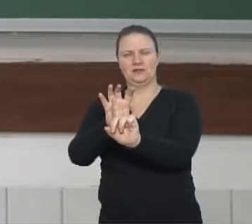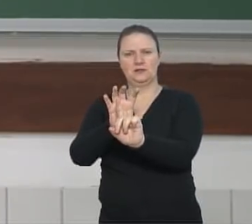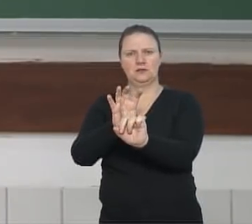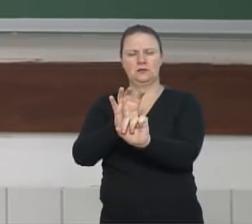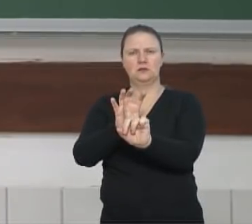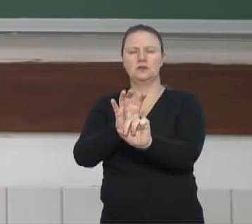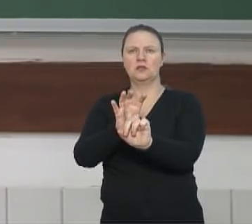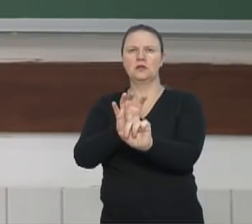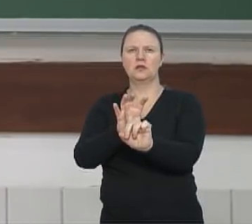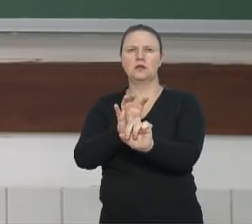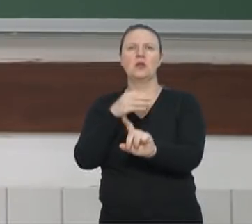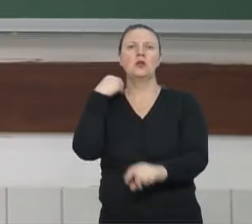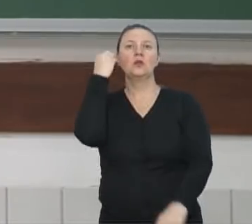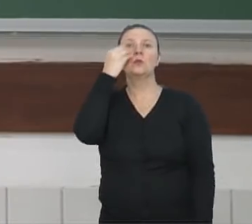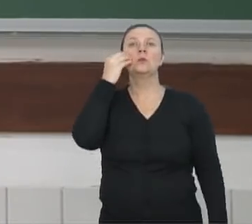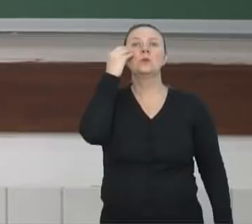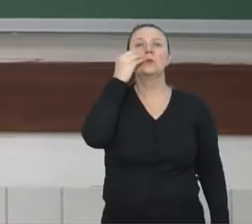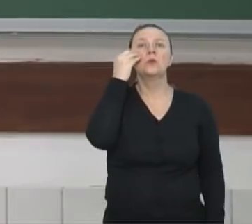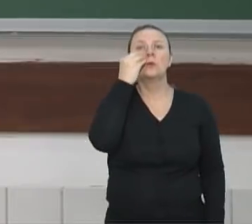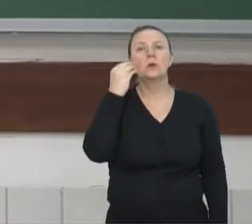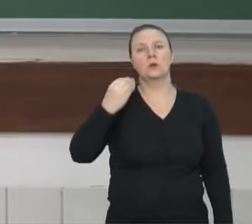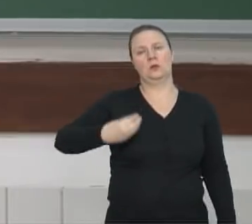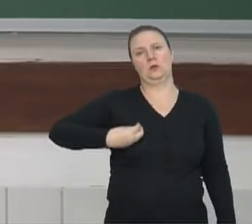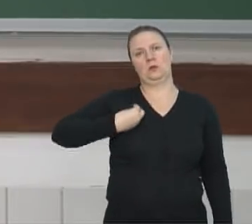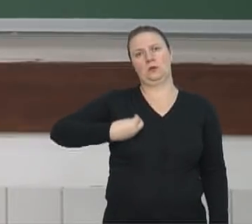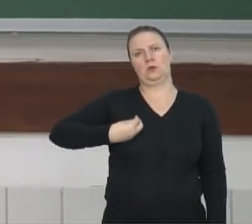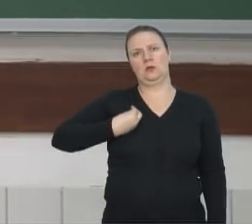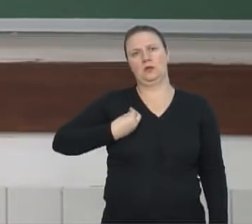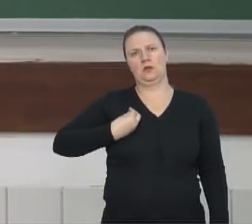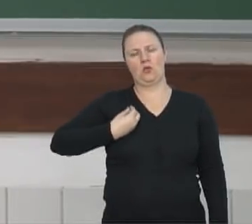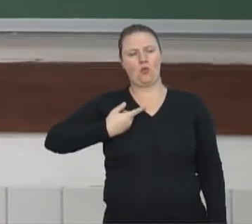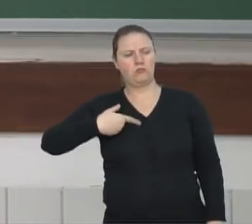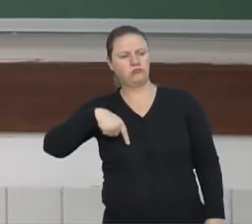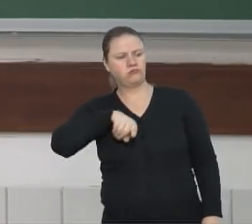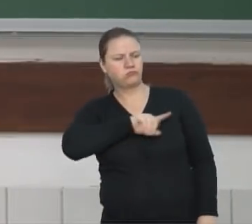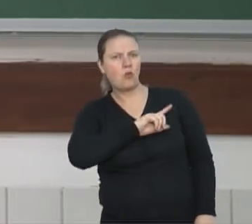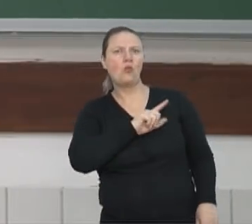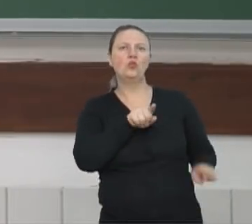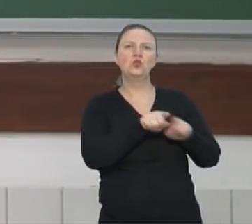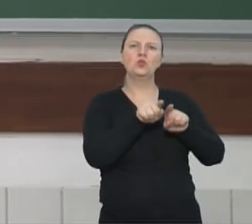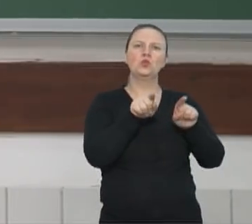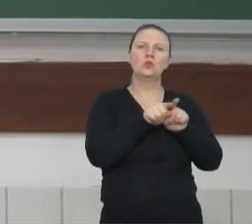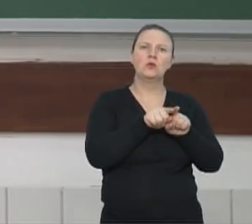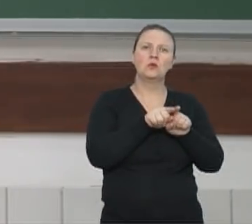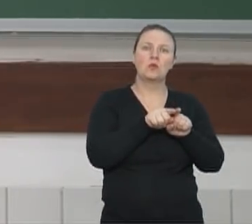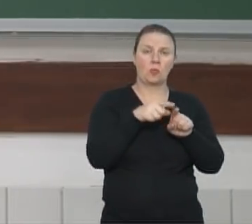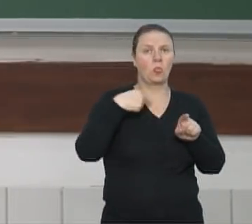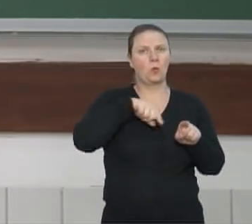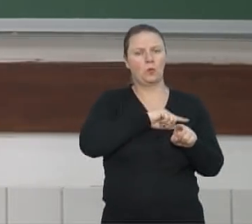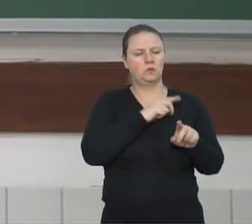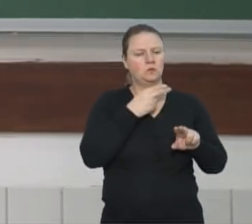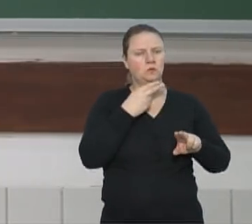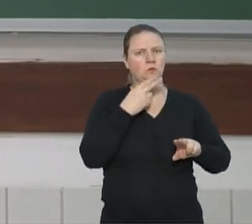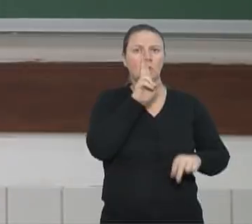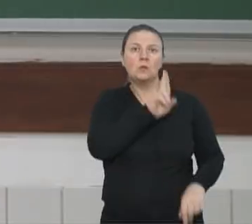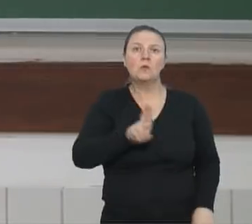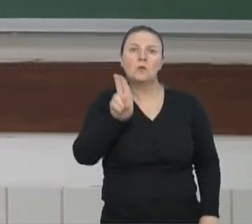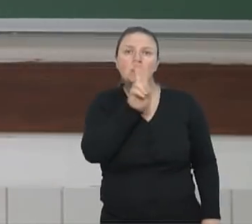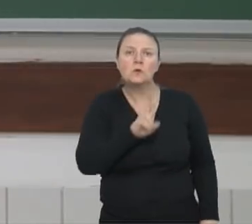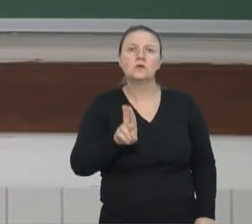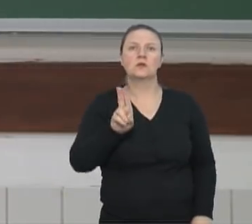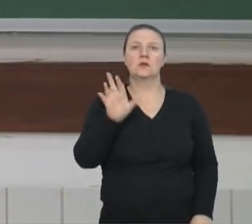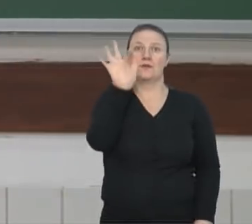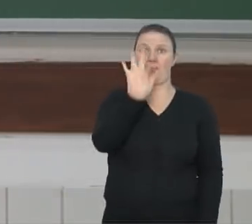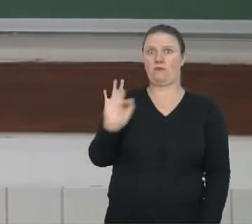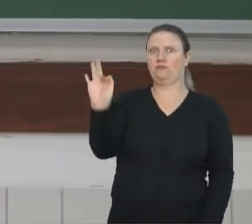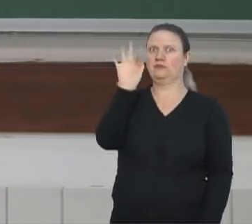muito mais além. Nós utilizamos muito os artigos, né, num término de uma